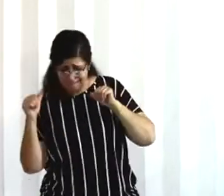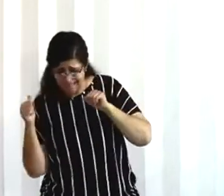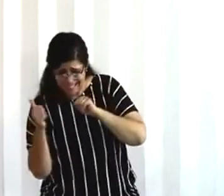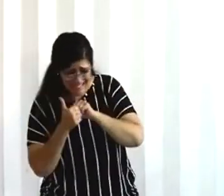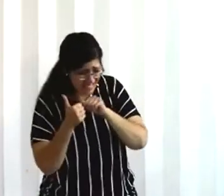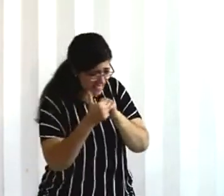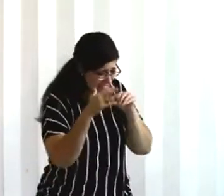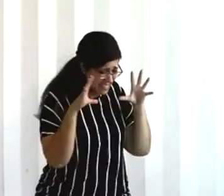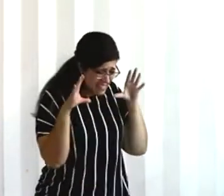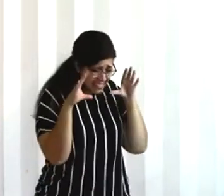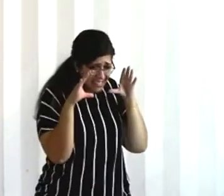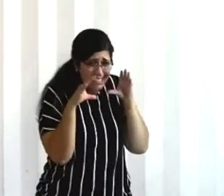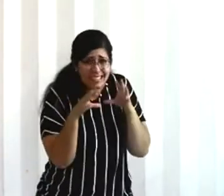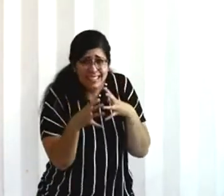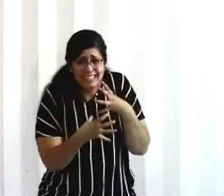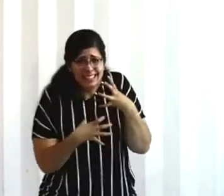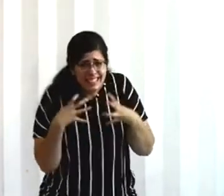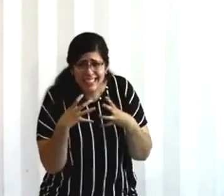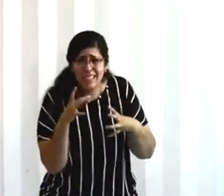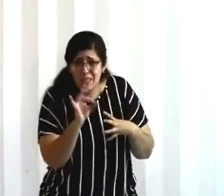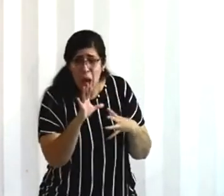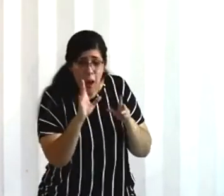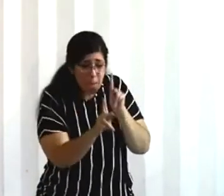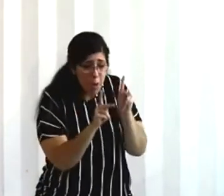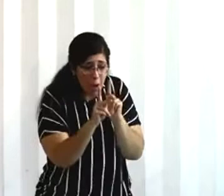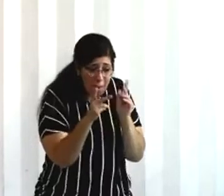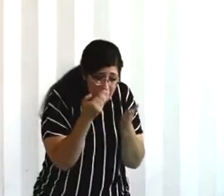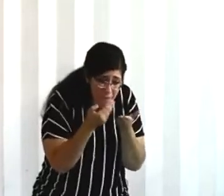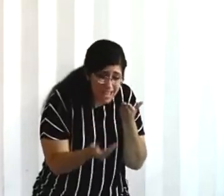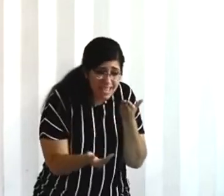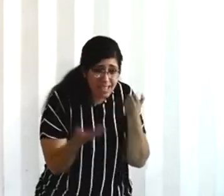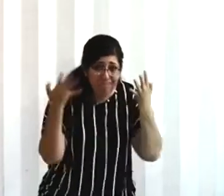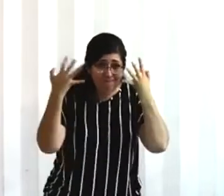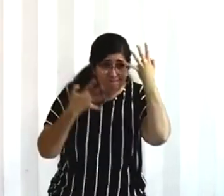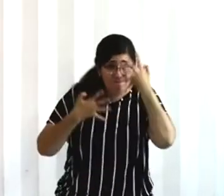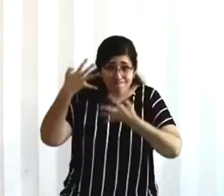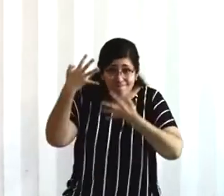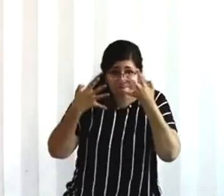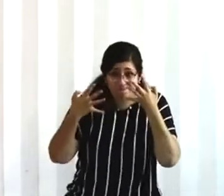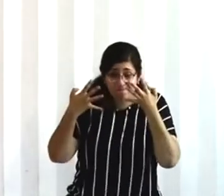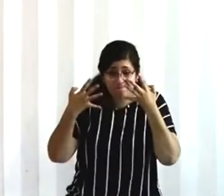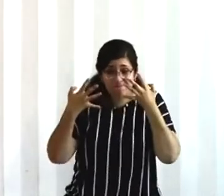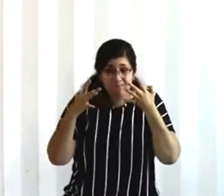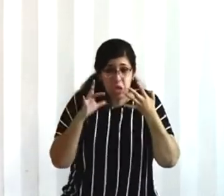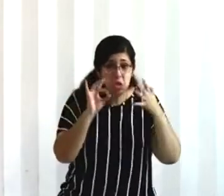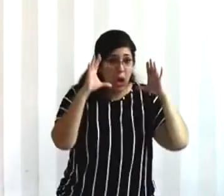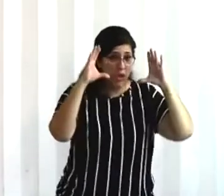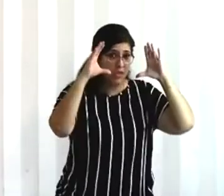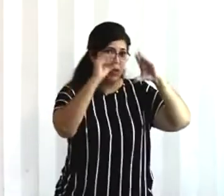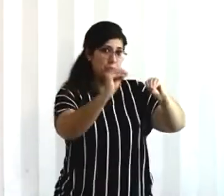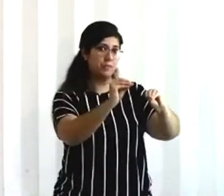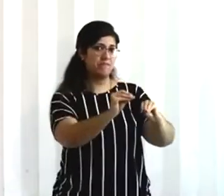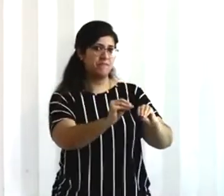quê? Porque esse povo não via a luz, só enxergavam